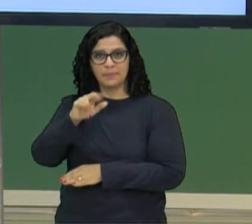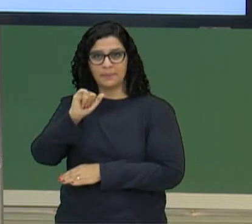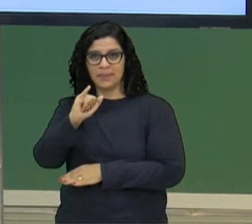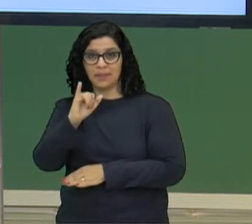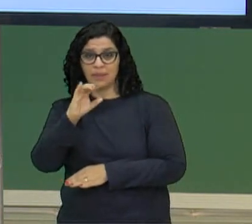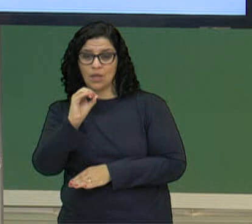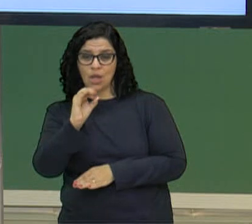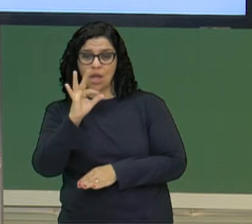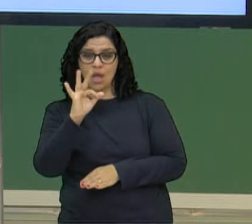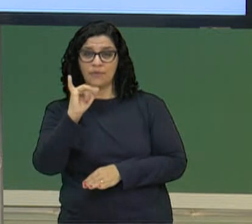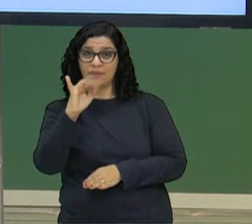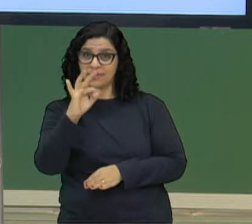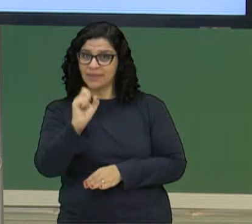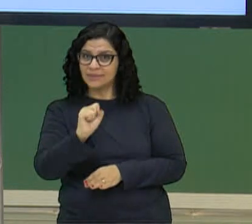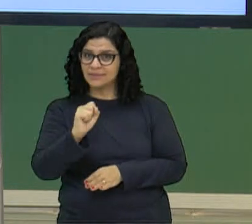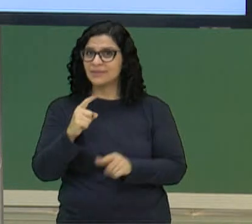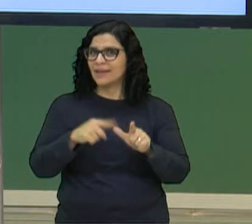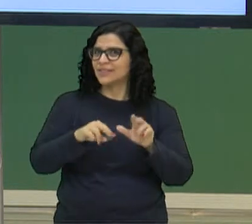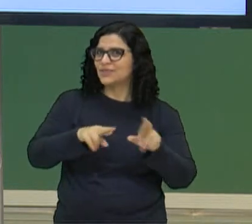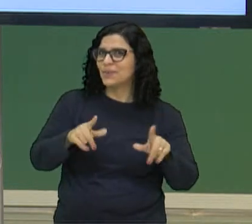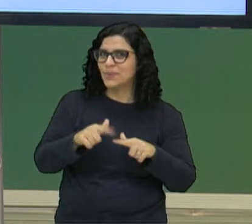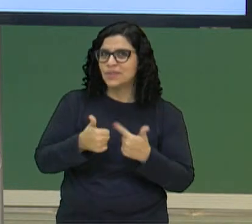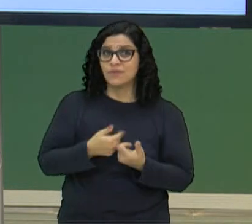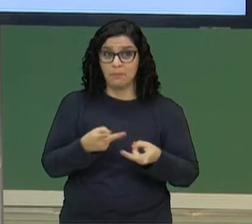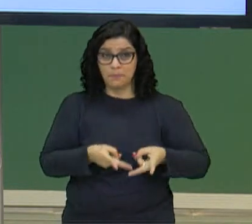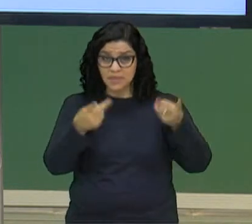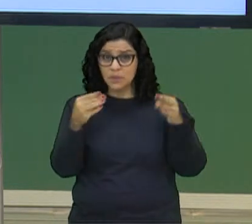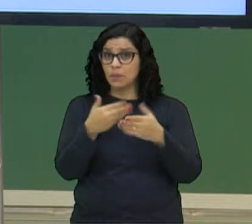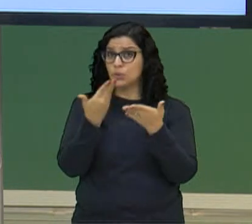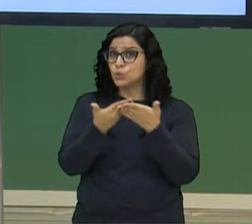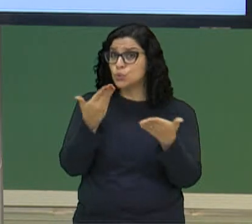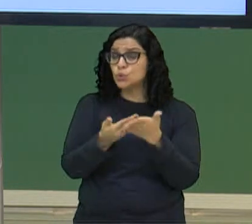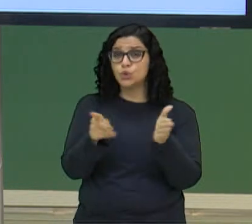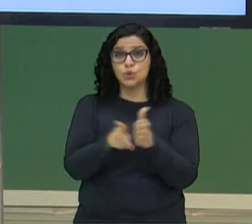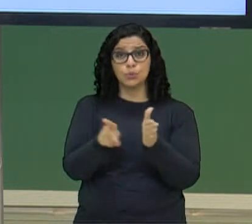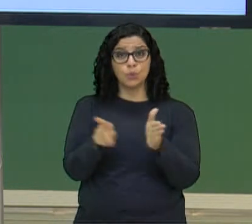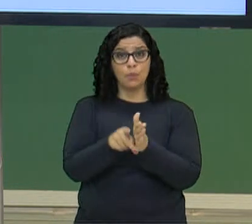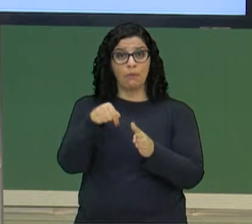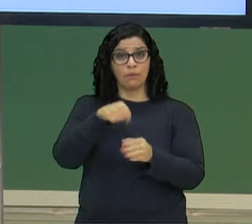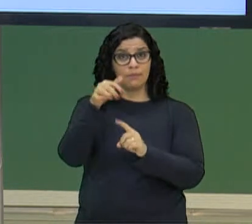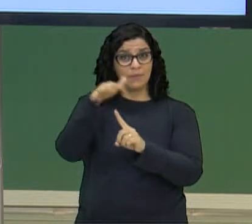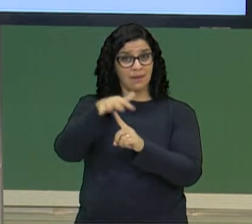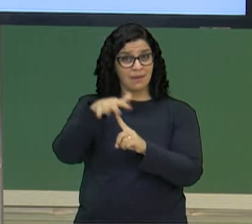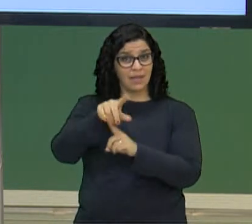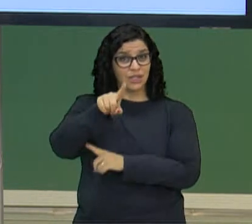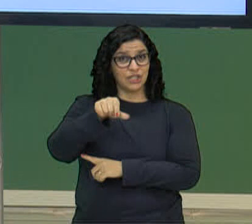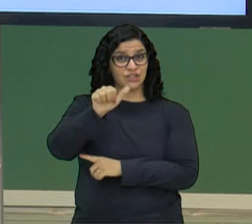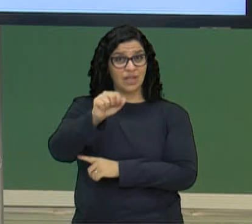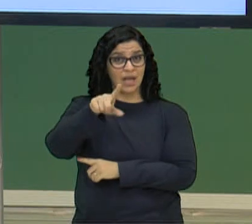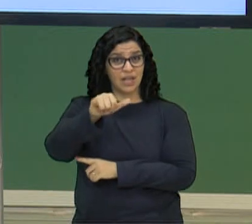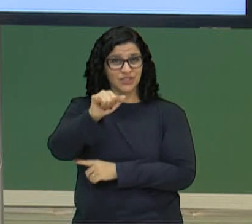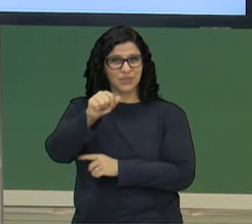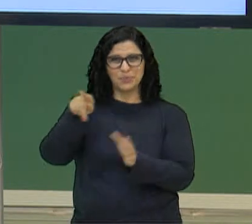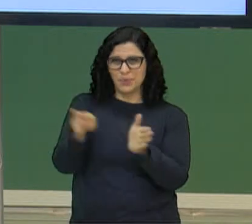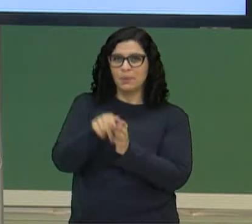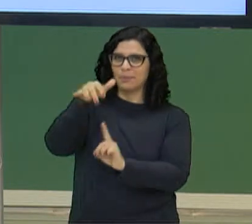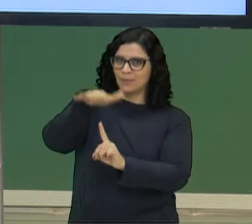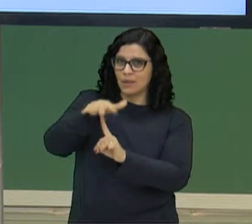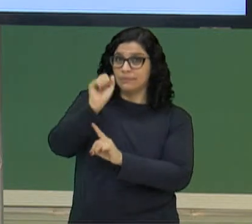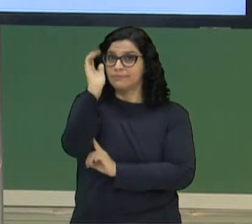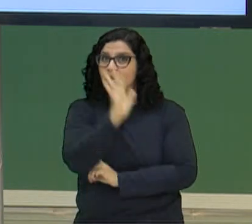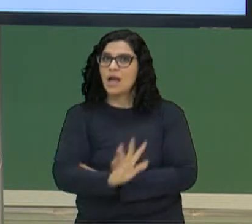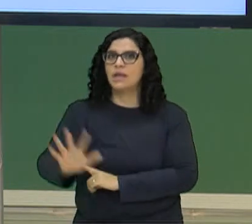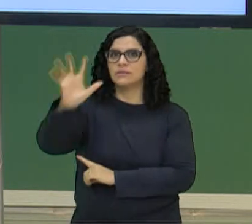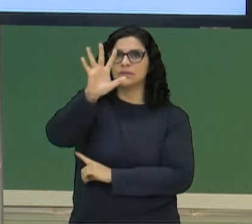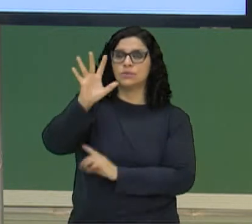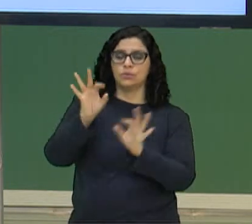briófita. Tudo bem? Reconhecer os itens estudados na flora paranaense. Olha o xaxim aqui na nossa flora. Na flora brasileira, vai